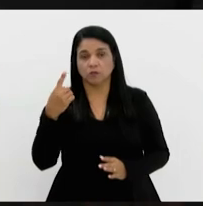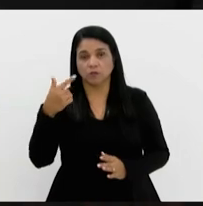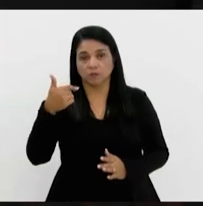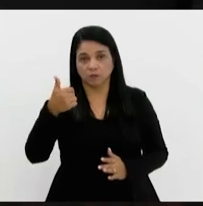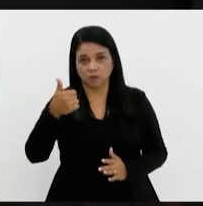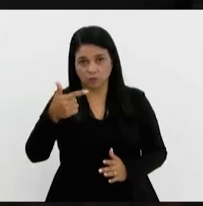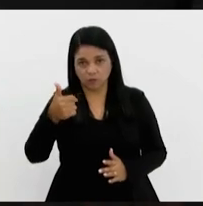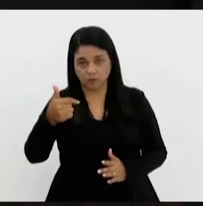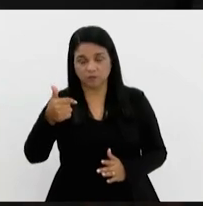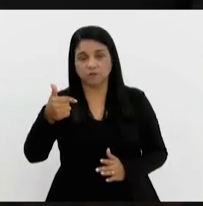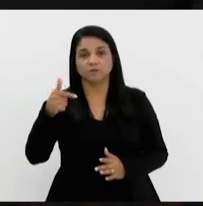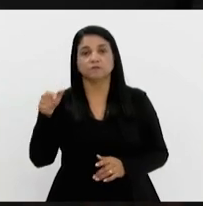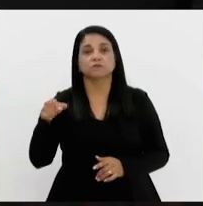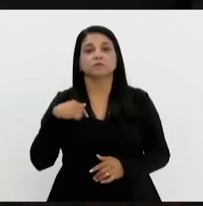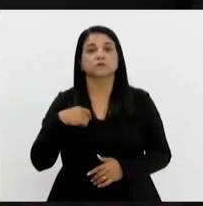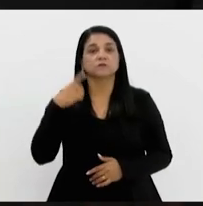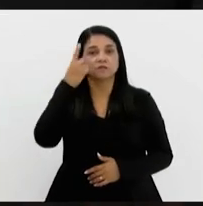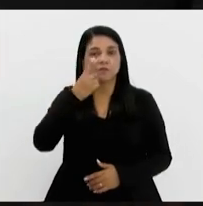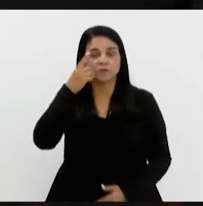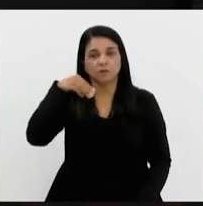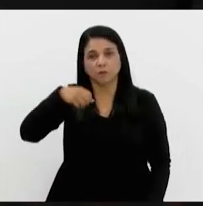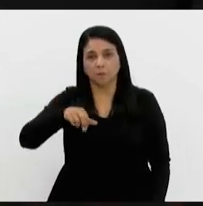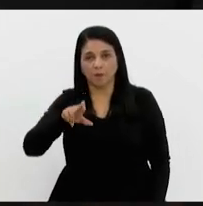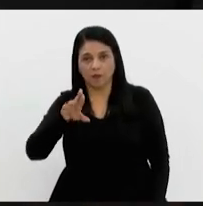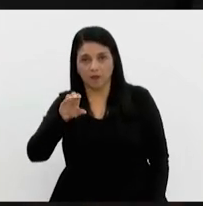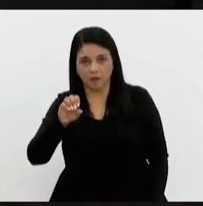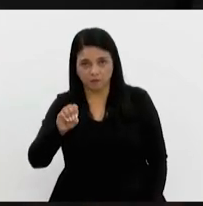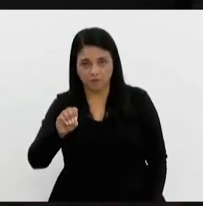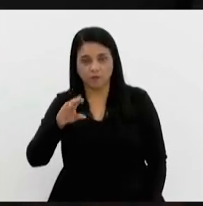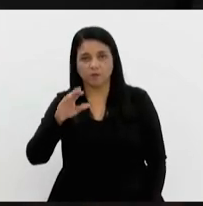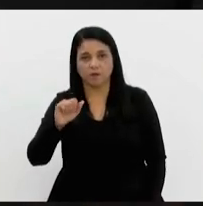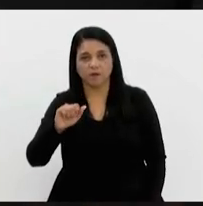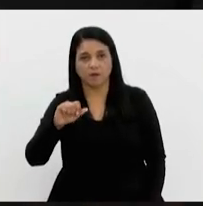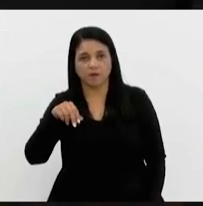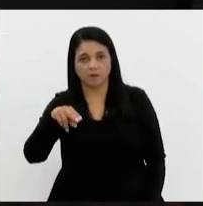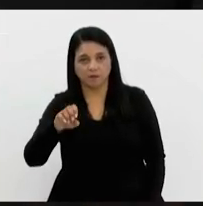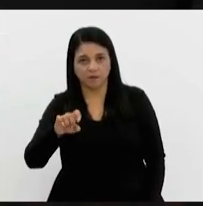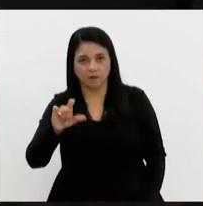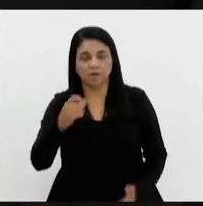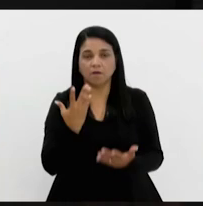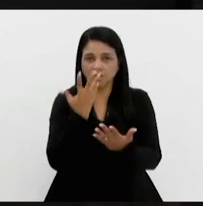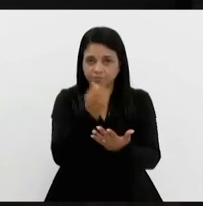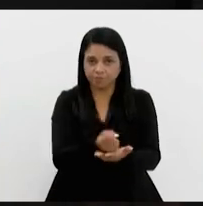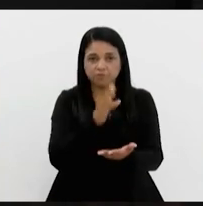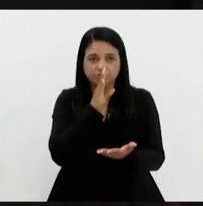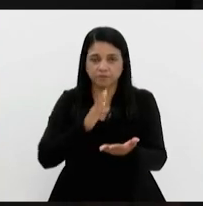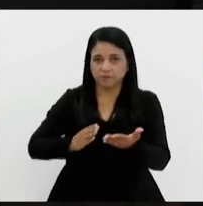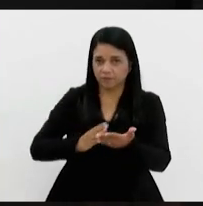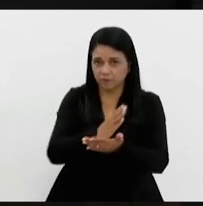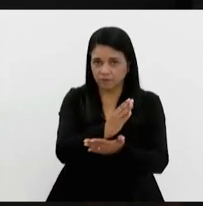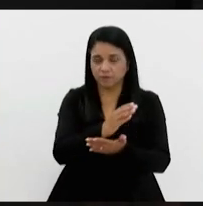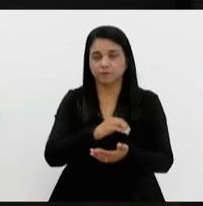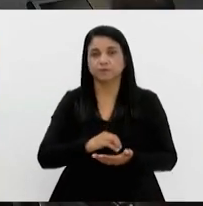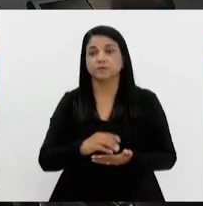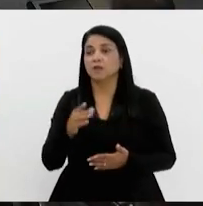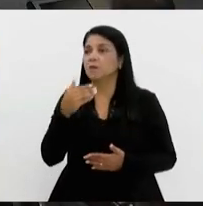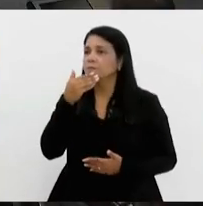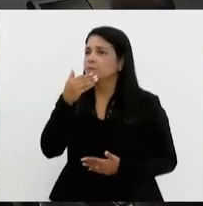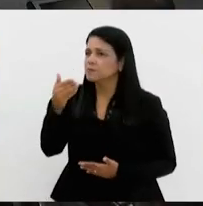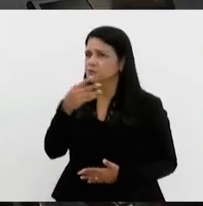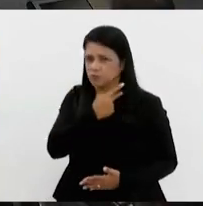1112/19, do deputado Márcio Canella. Todos de acordo, aprovado. Senhor presidente, Vossa Excelência permite